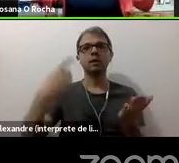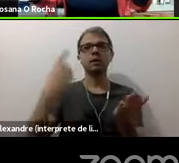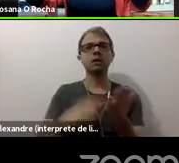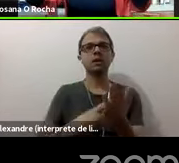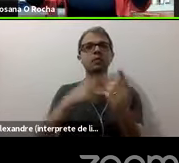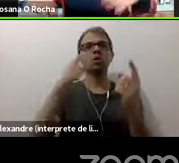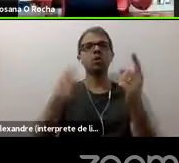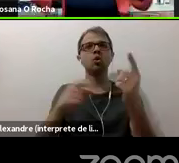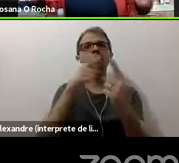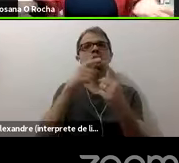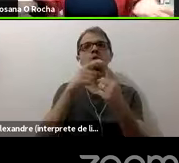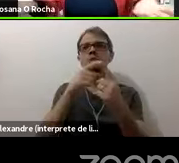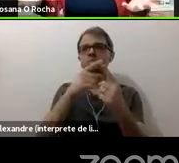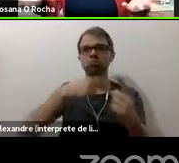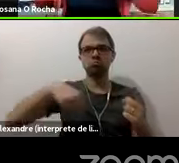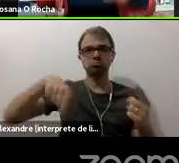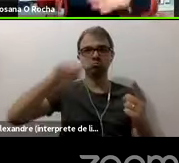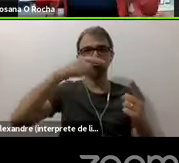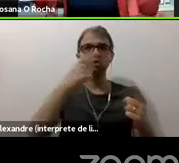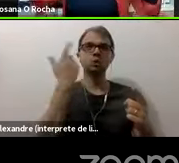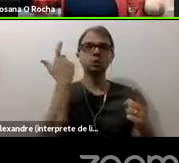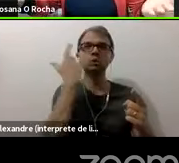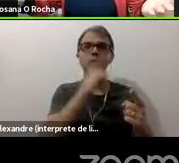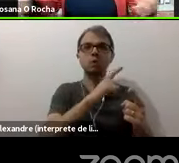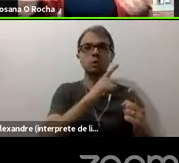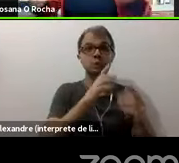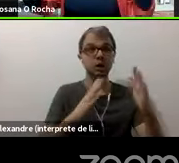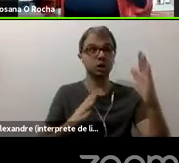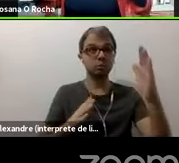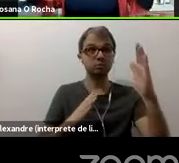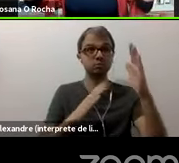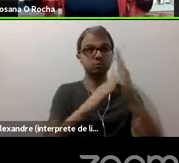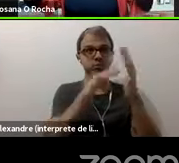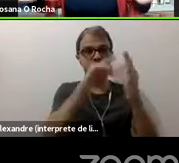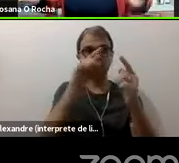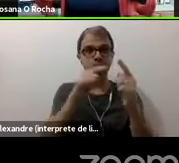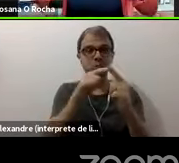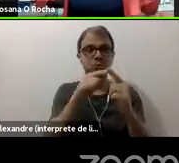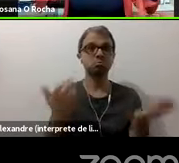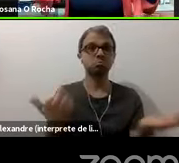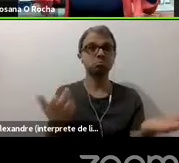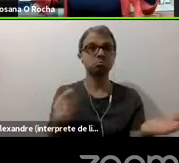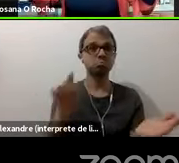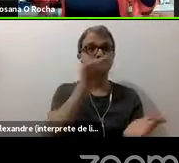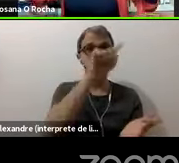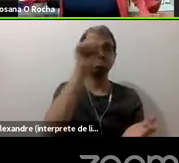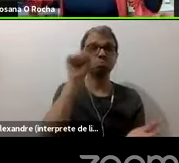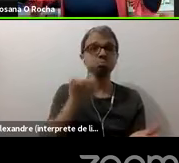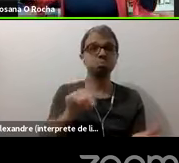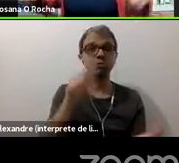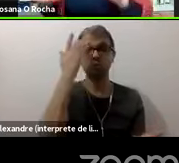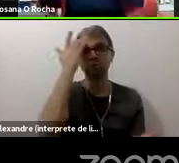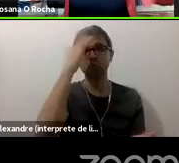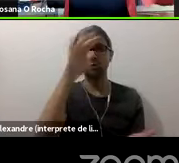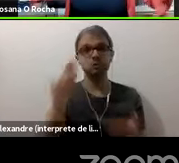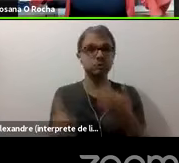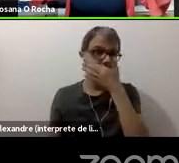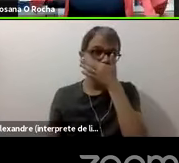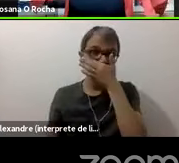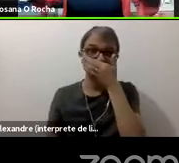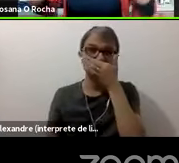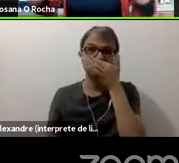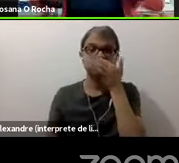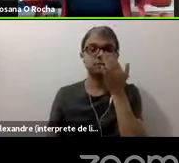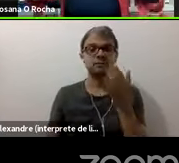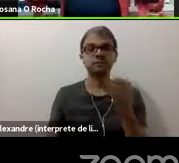Como que está acontecendo? Está subindo a doença. Então, tudo é muito incerto. Como vai ser o intervalo? Tem um protocolo de distanciamento de 1,5 metro.